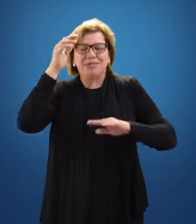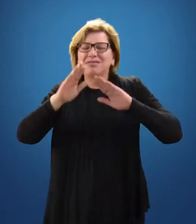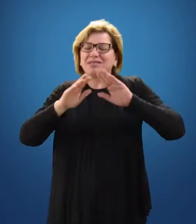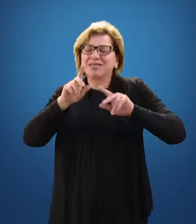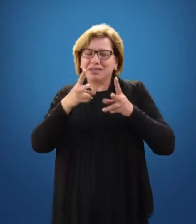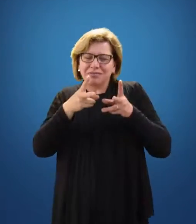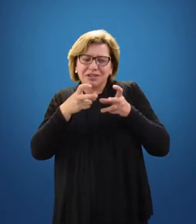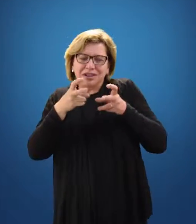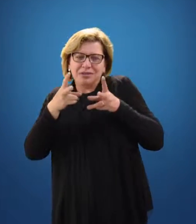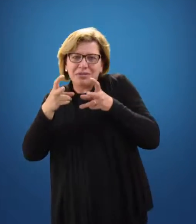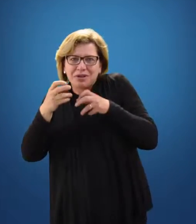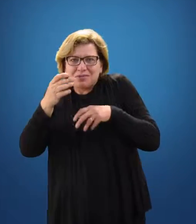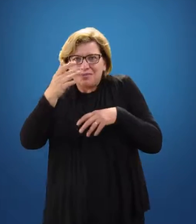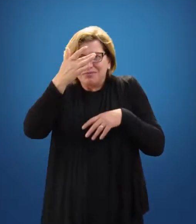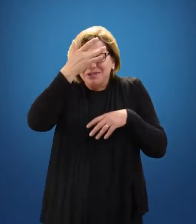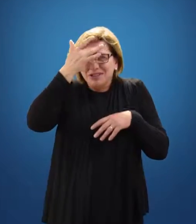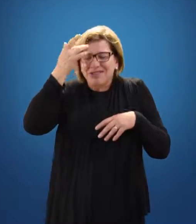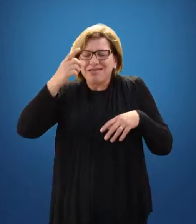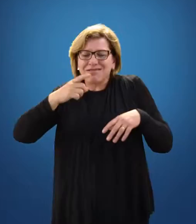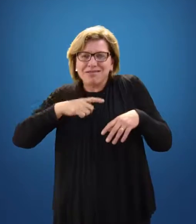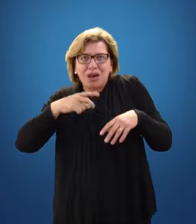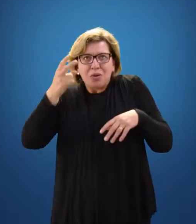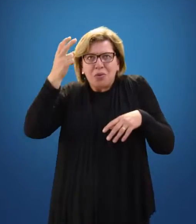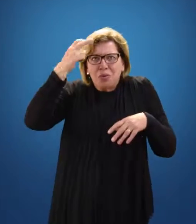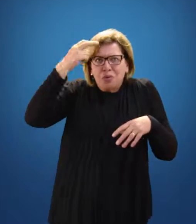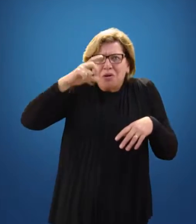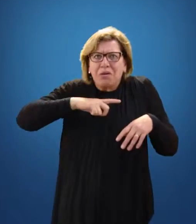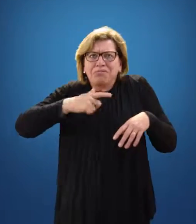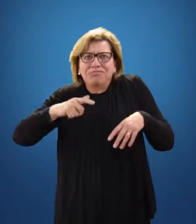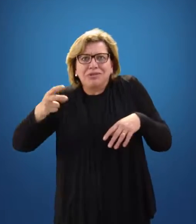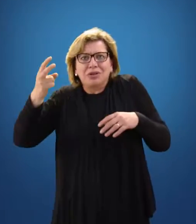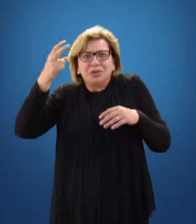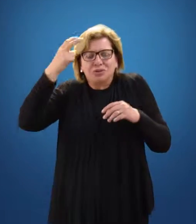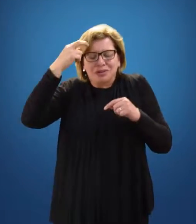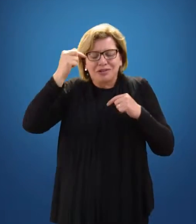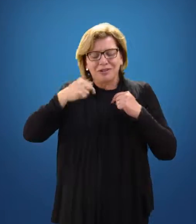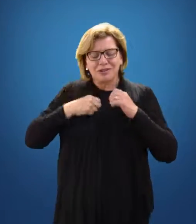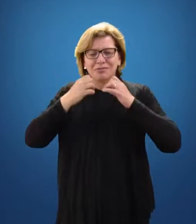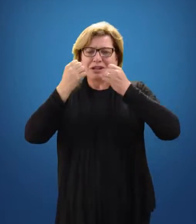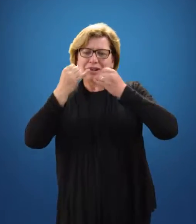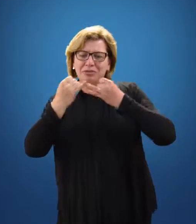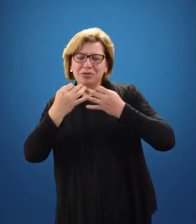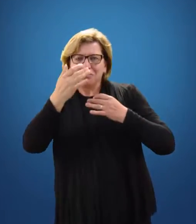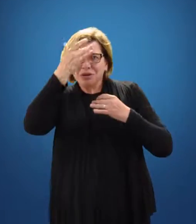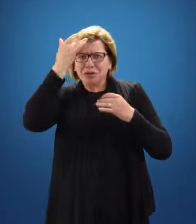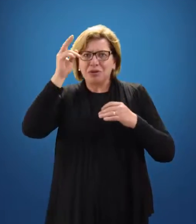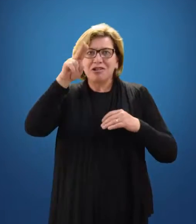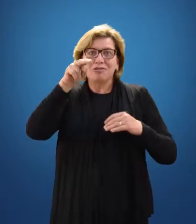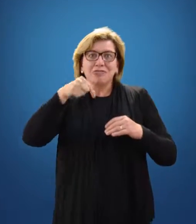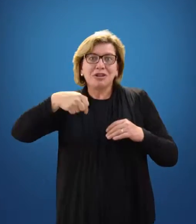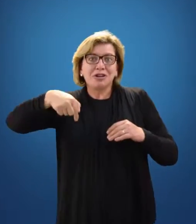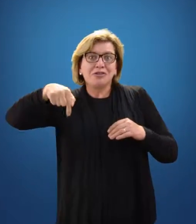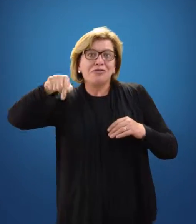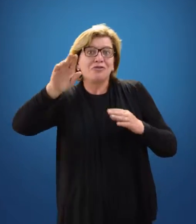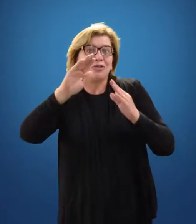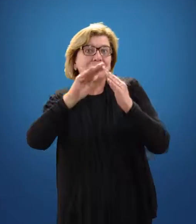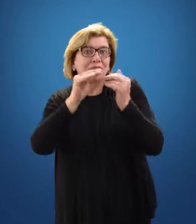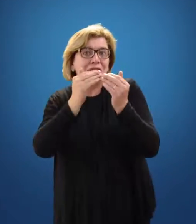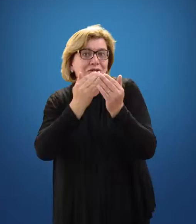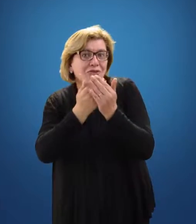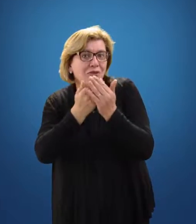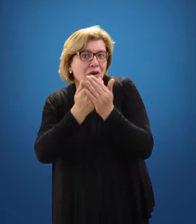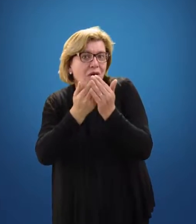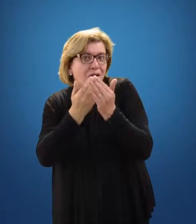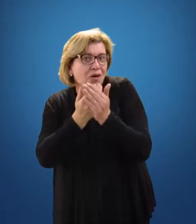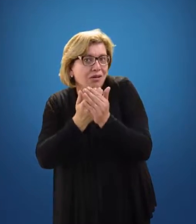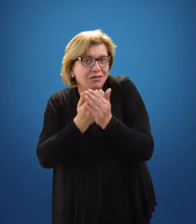pessoas que têm ou não cultura, dizendo que aquelas que não frequentaram a escola, ou que são pobres, ou que são ágrafas,